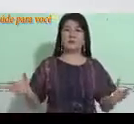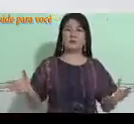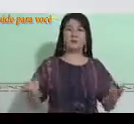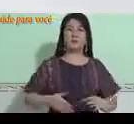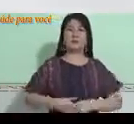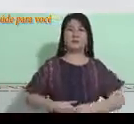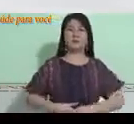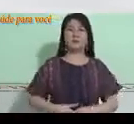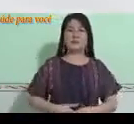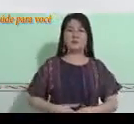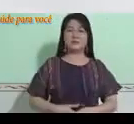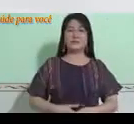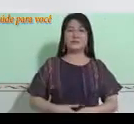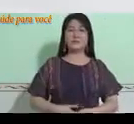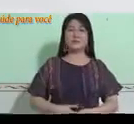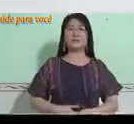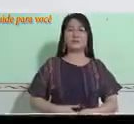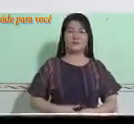2.COLOCAR 1